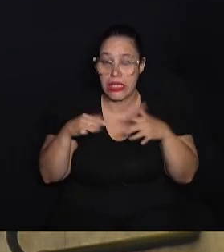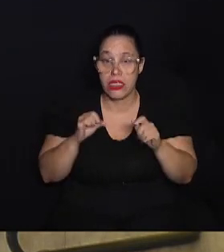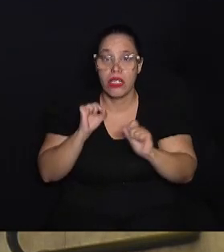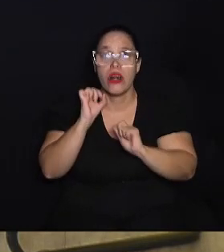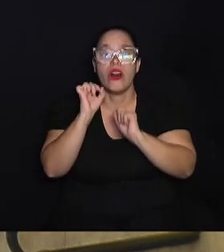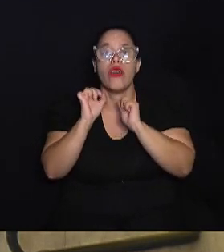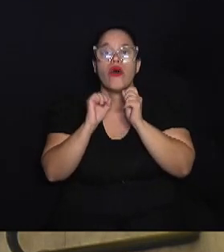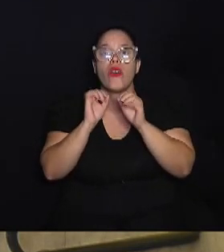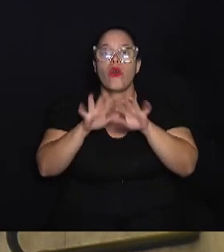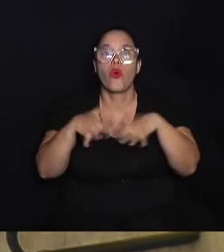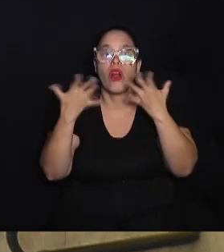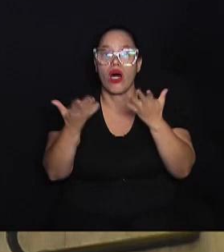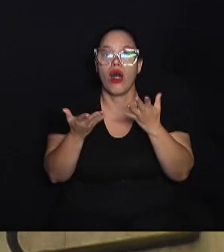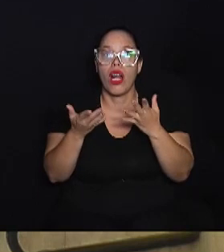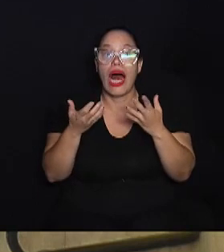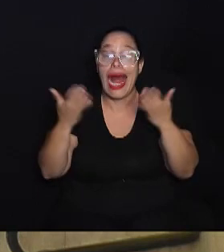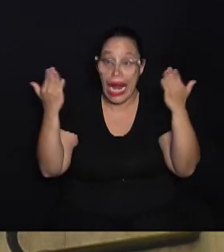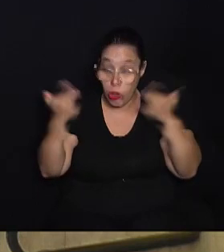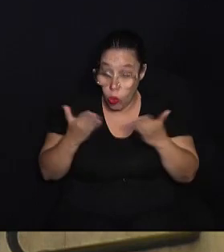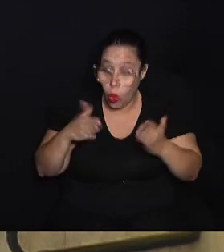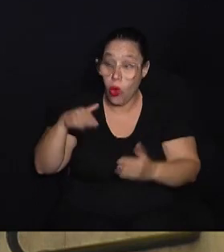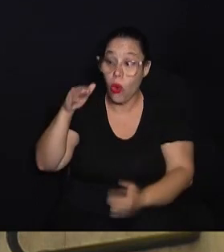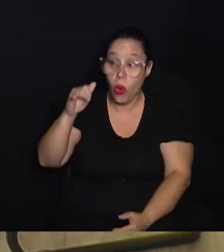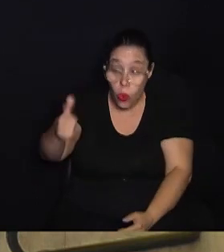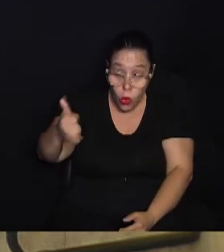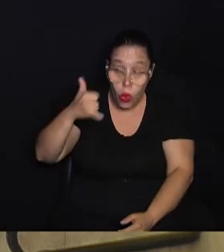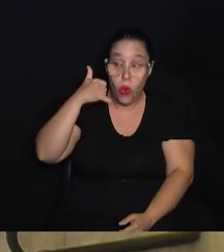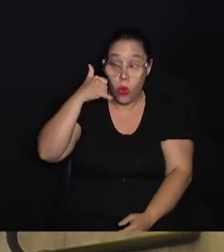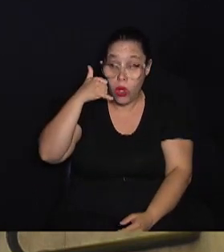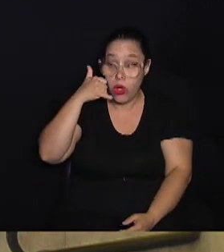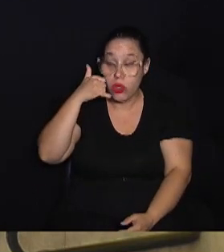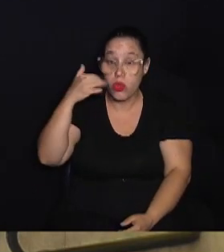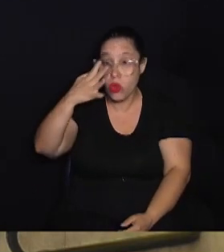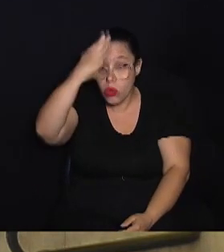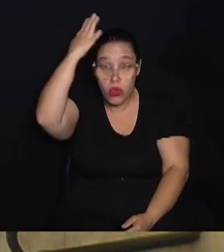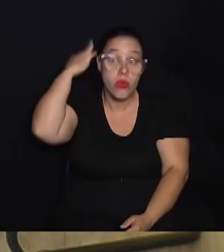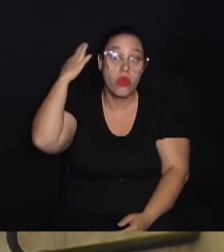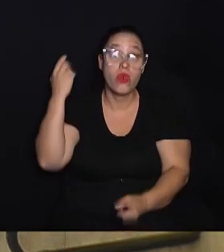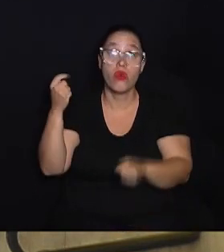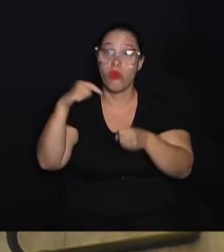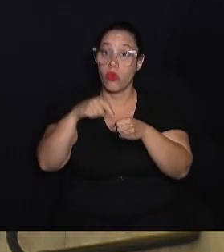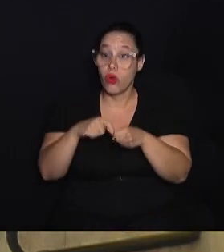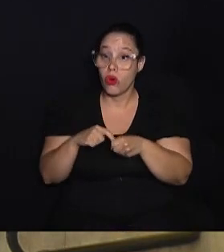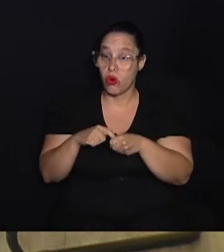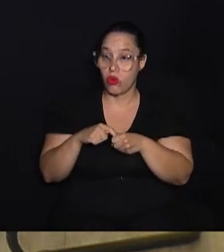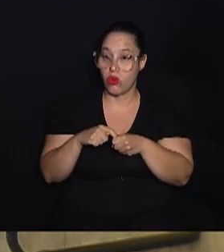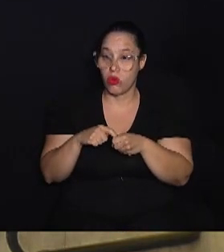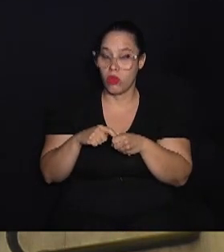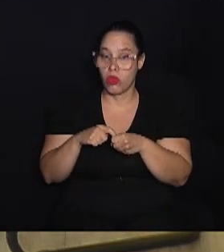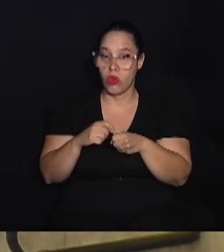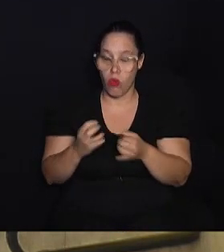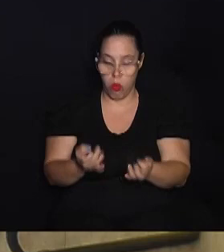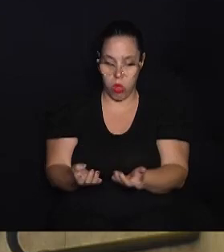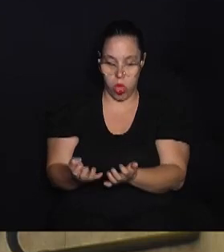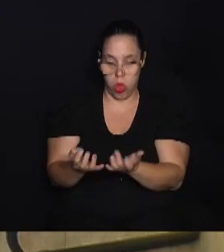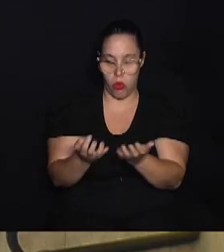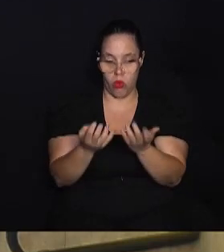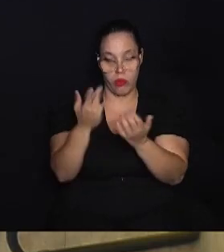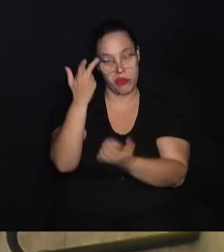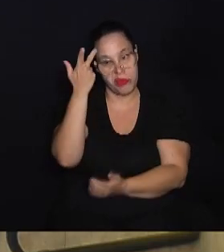deve falar assim, é hora de chamar o bombeiro? Sim, até aproveitando o gancho, voltando um pouquinho, o fogo, ele